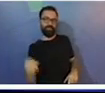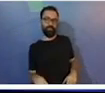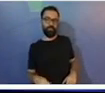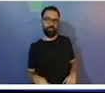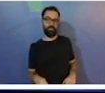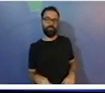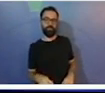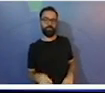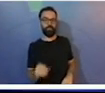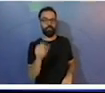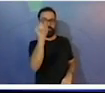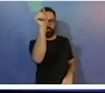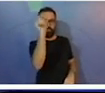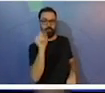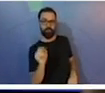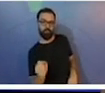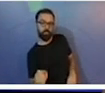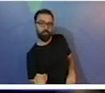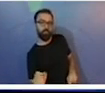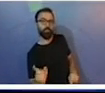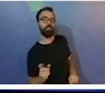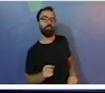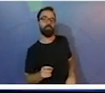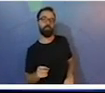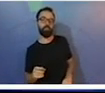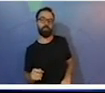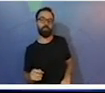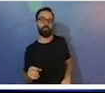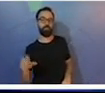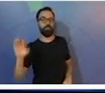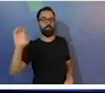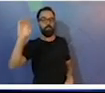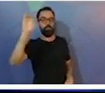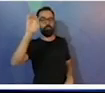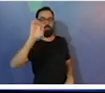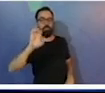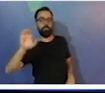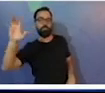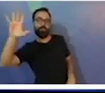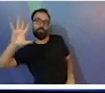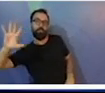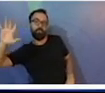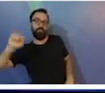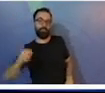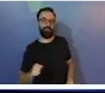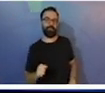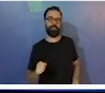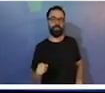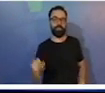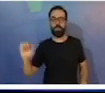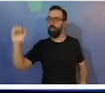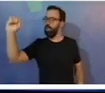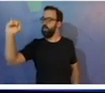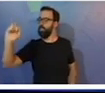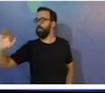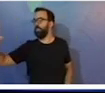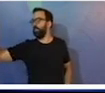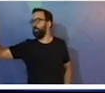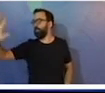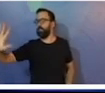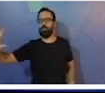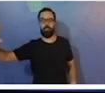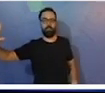do meridiano, esse daqui é o meridiano de Greenwich, nós temos essa parte da Europa, nós temos